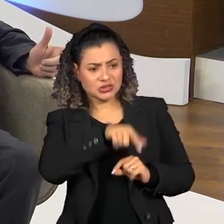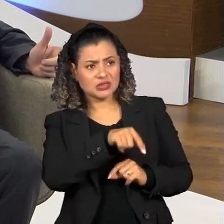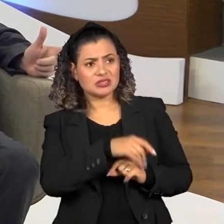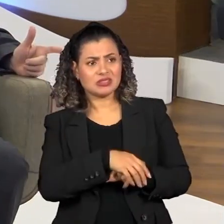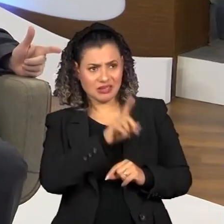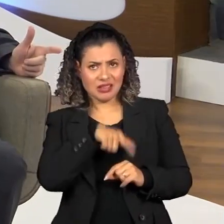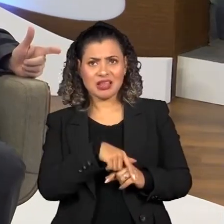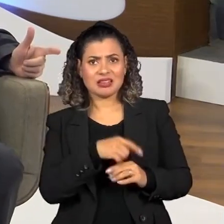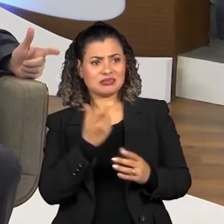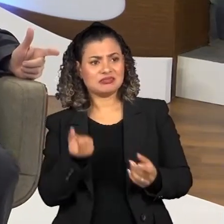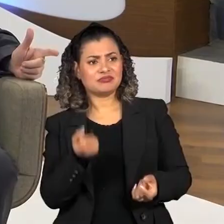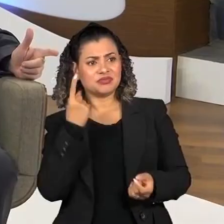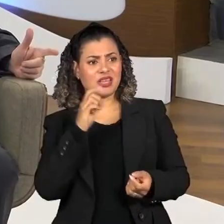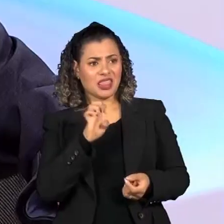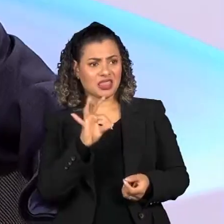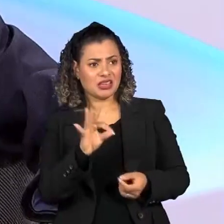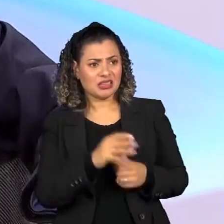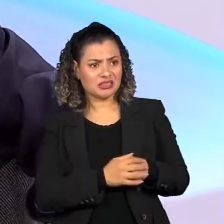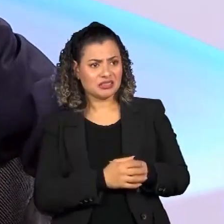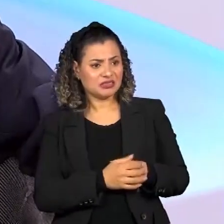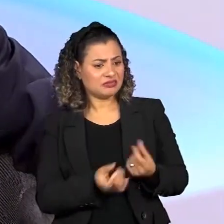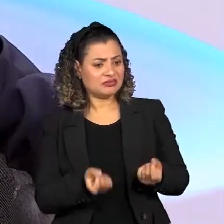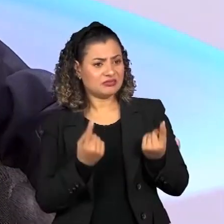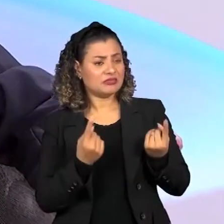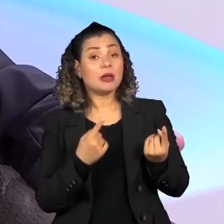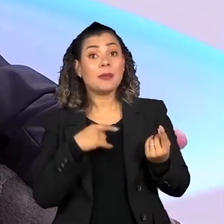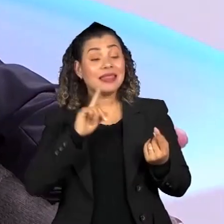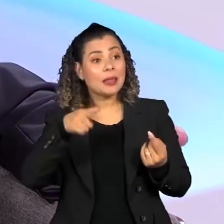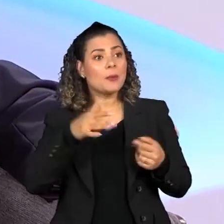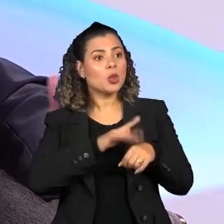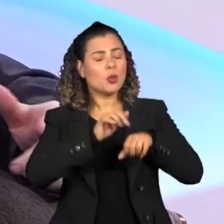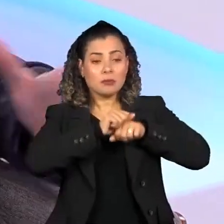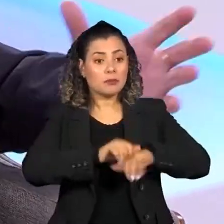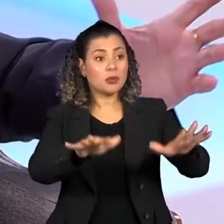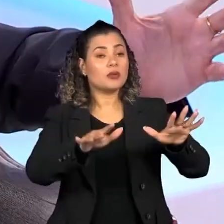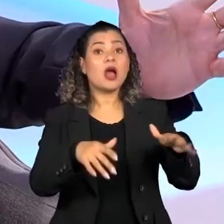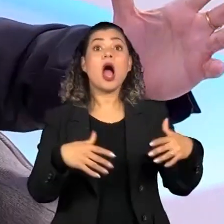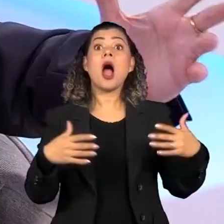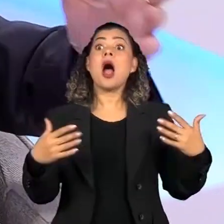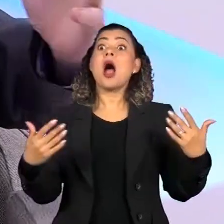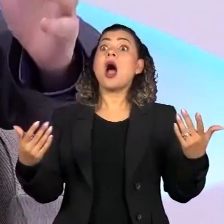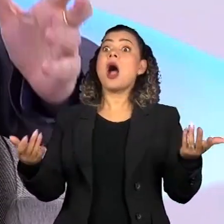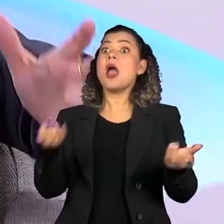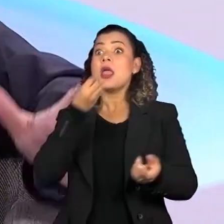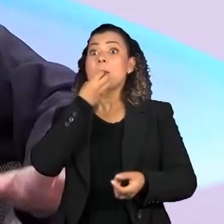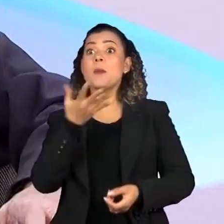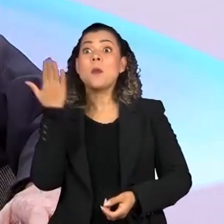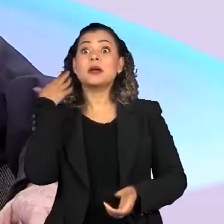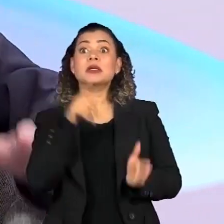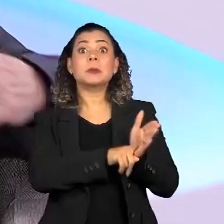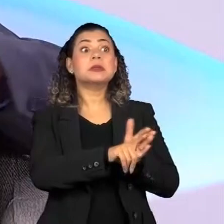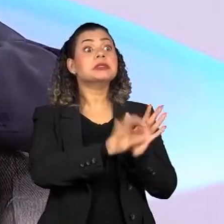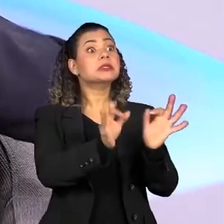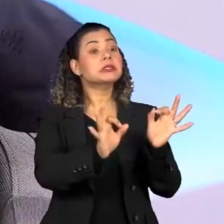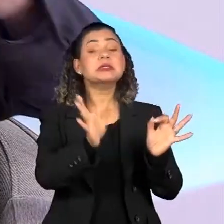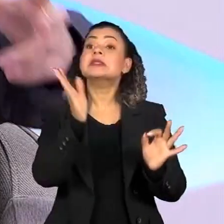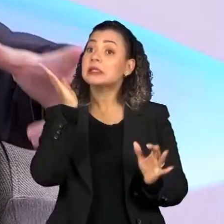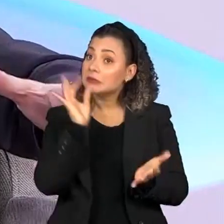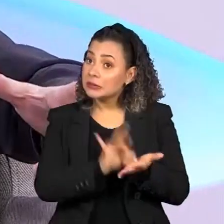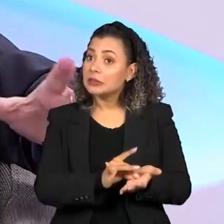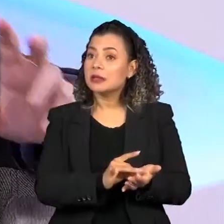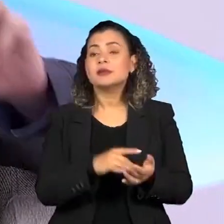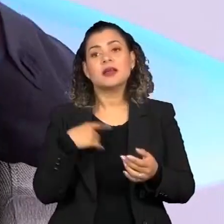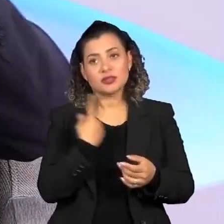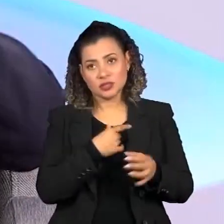um ET caiu aqui no a hora que a doença Chega fala Ah que bom tava fazendo a pesquisa então a